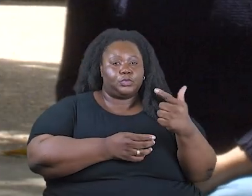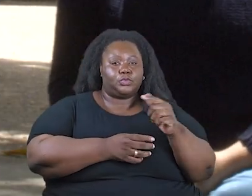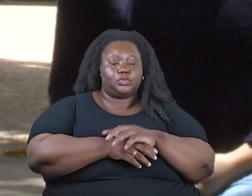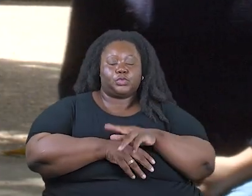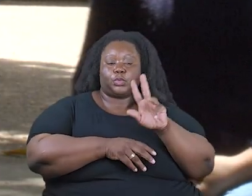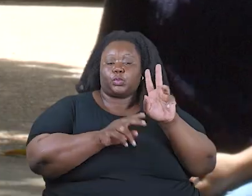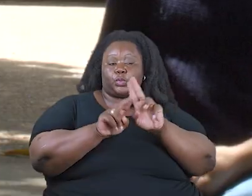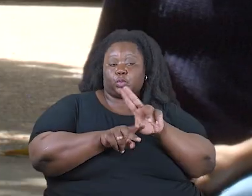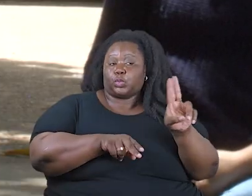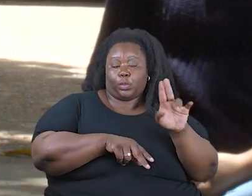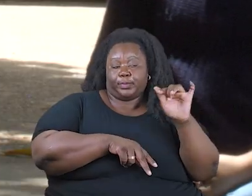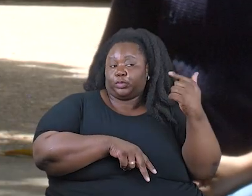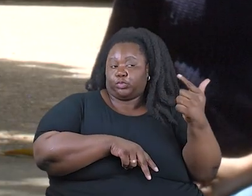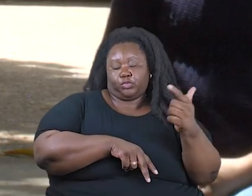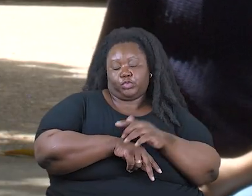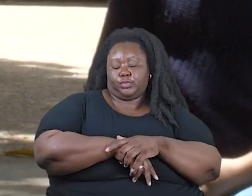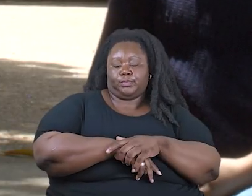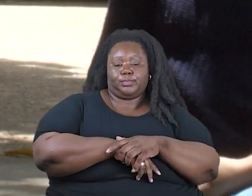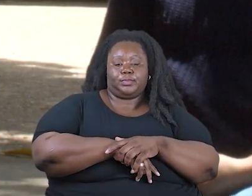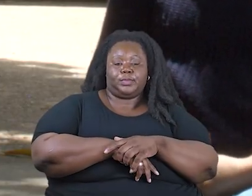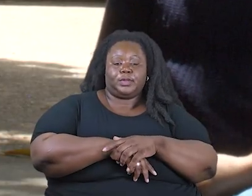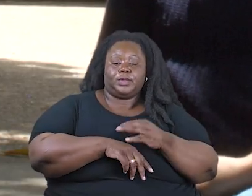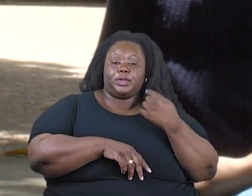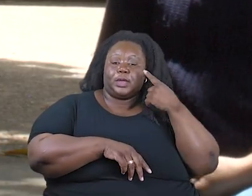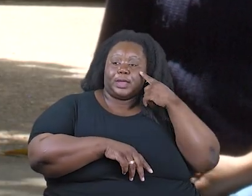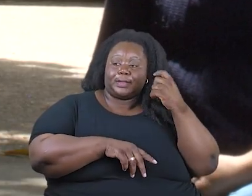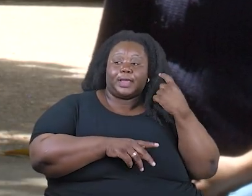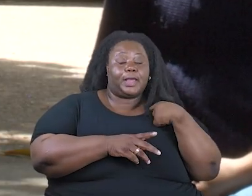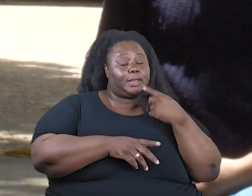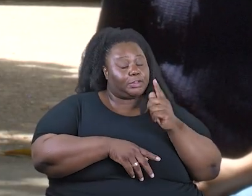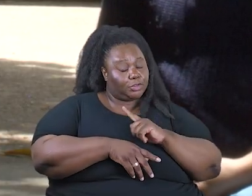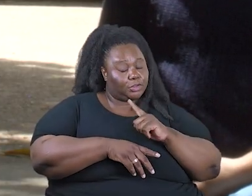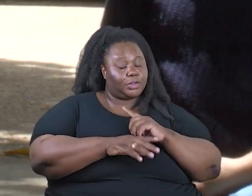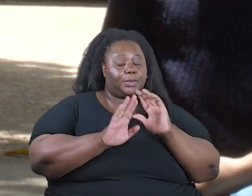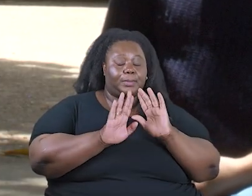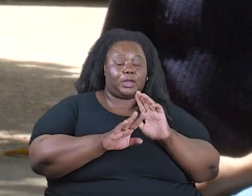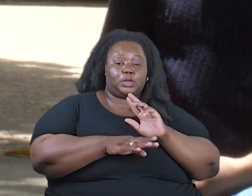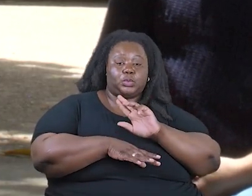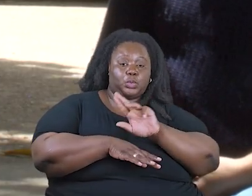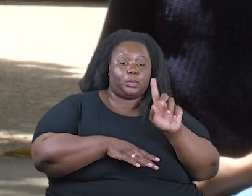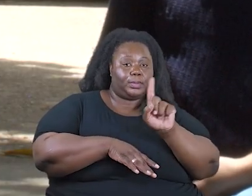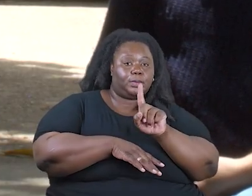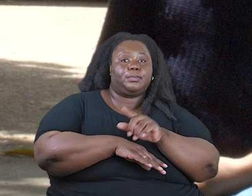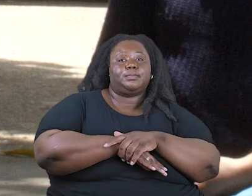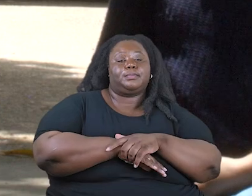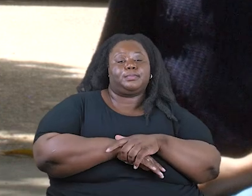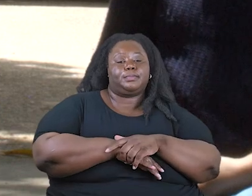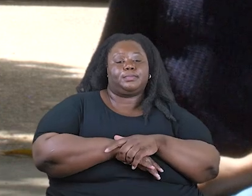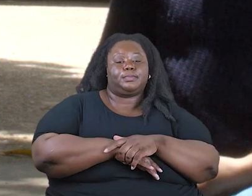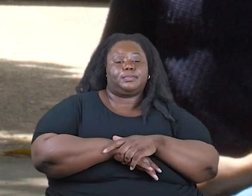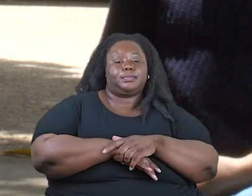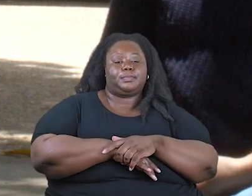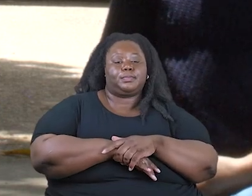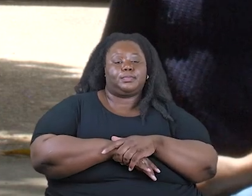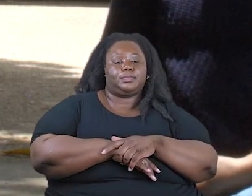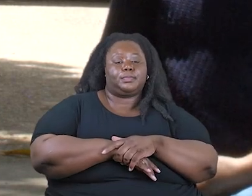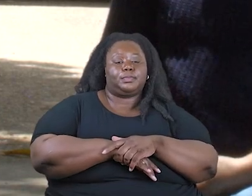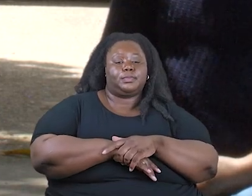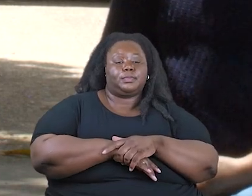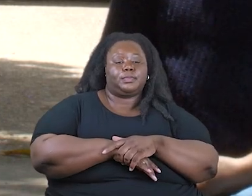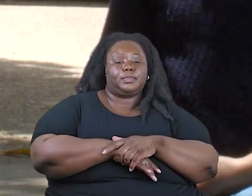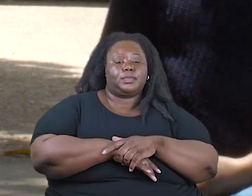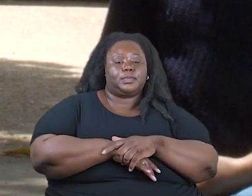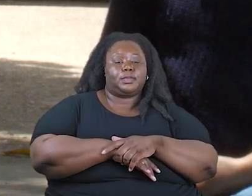tinha esse nome múltiplo. A ideia de multiplicidade existia. Né? Já desde a Roma Antiga já